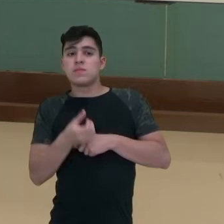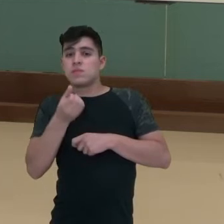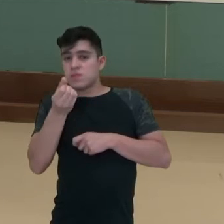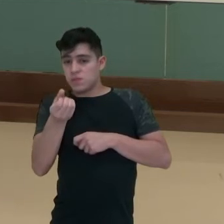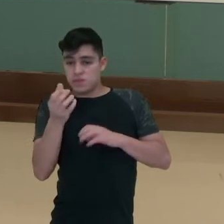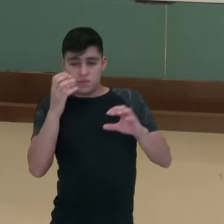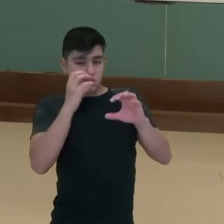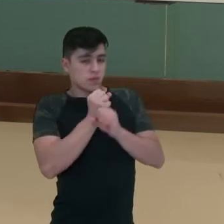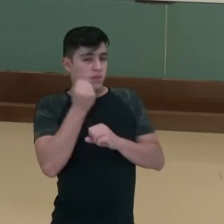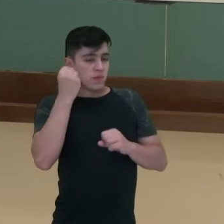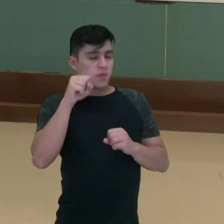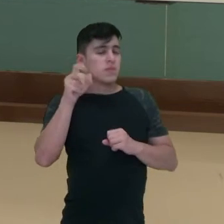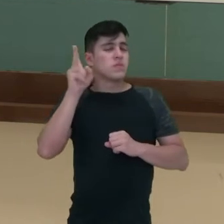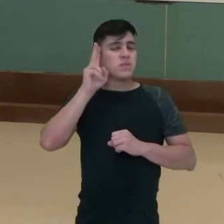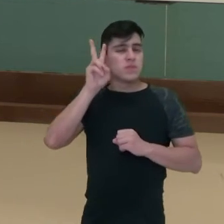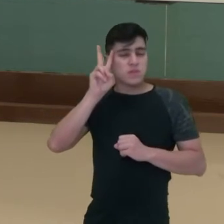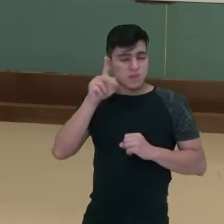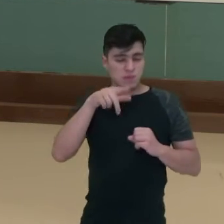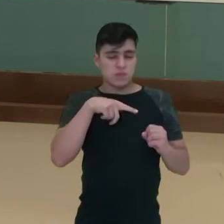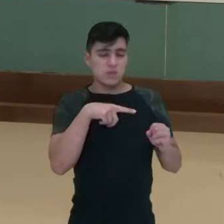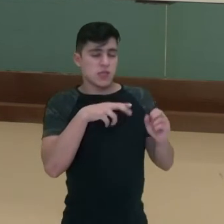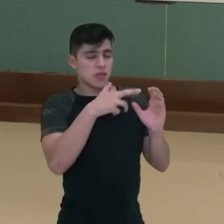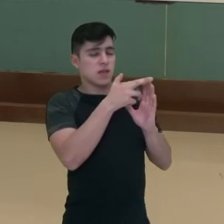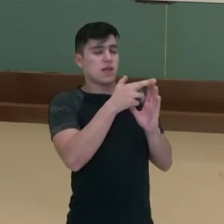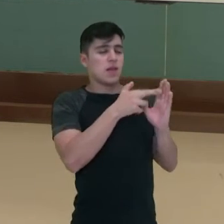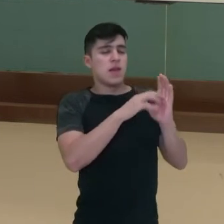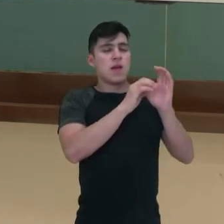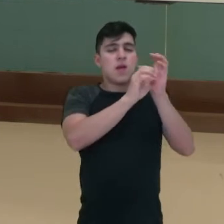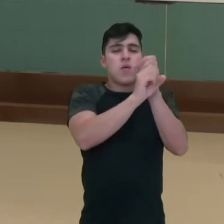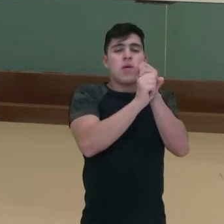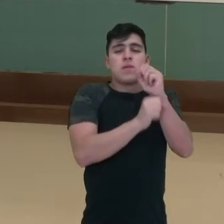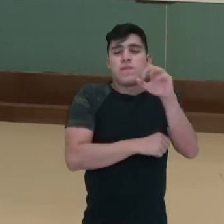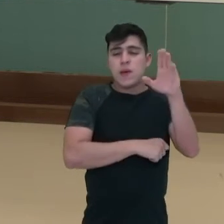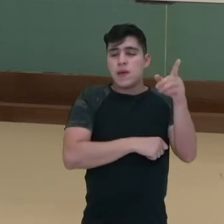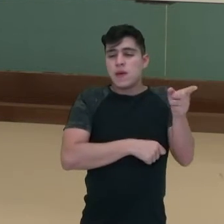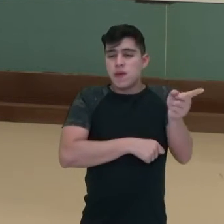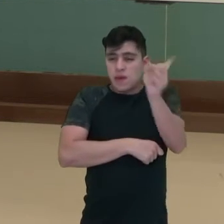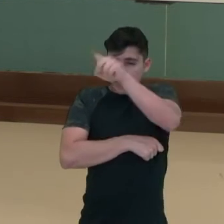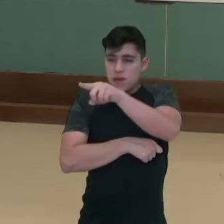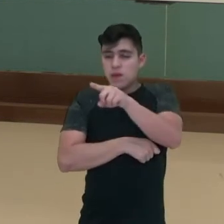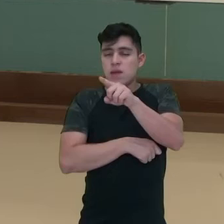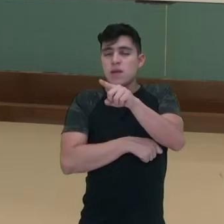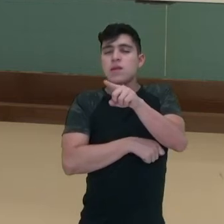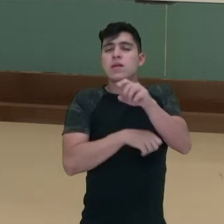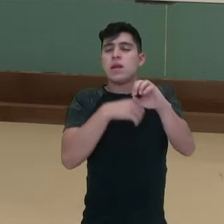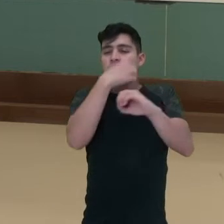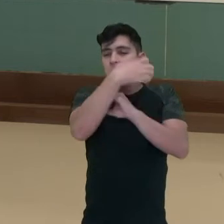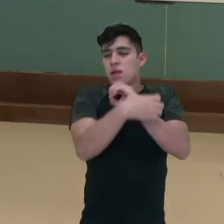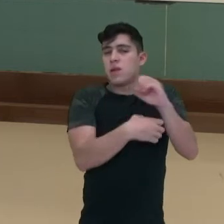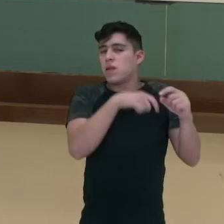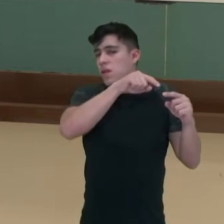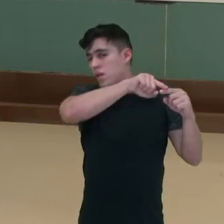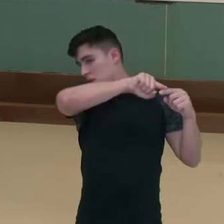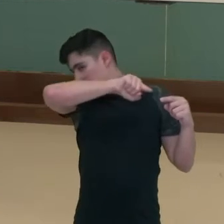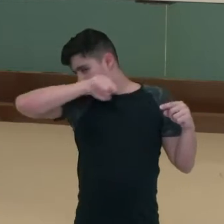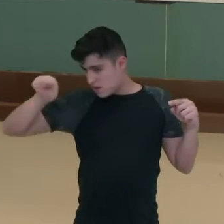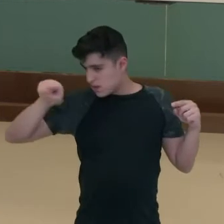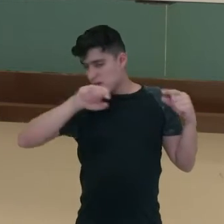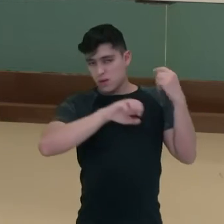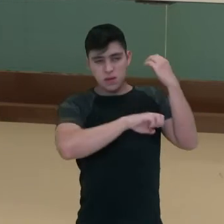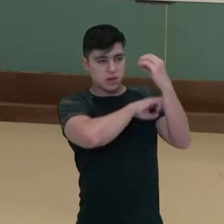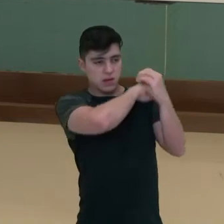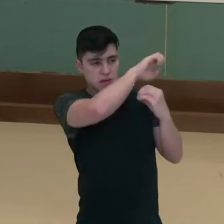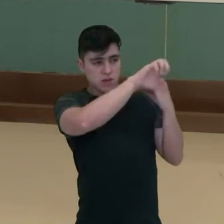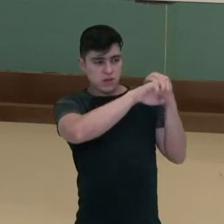8. Tem a quantidade máxima de elétrons que a gente pode colocar aqui, que tem a capacidade